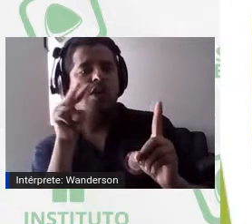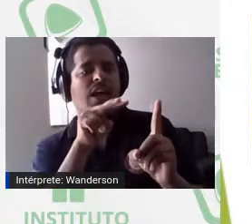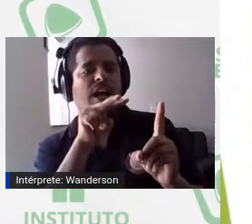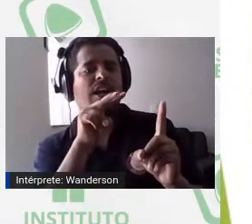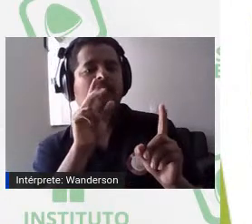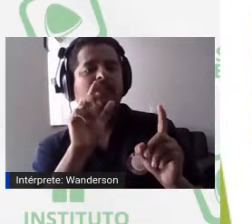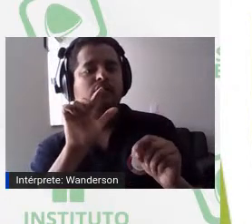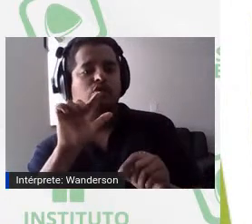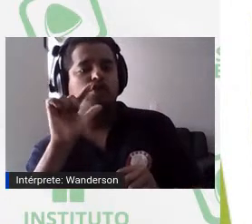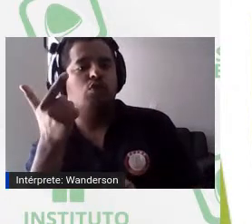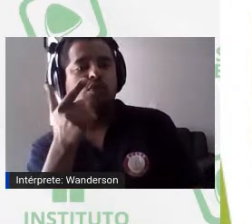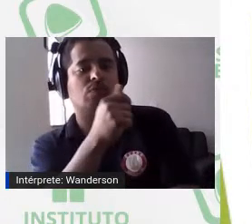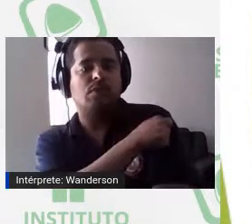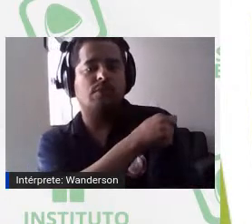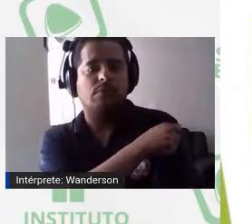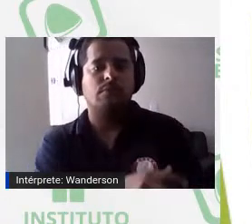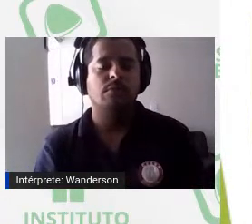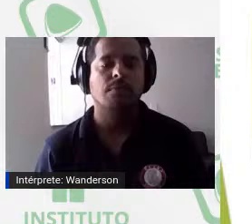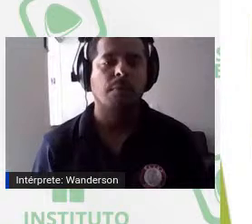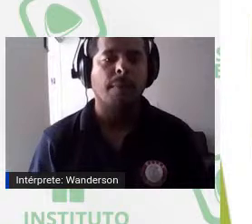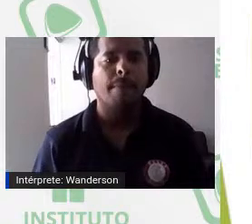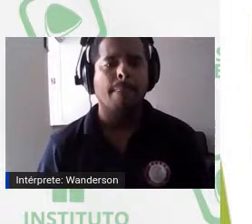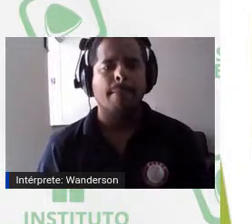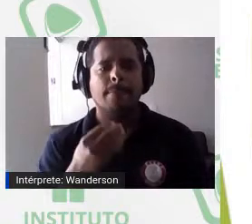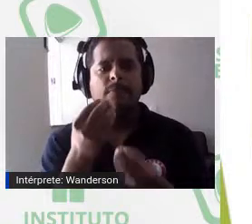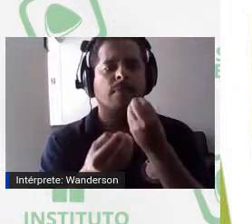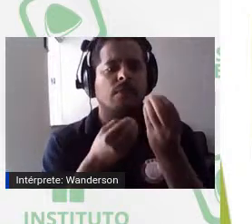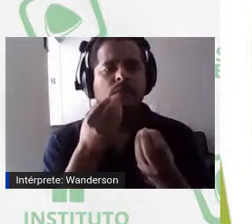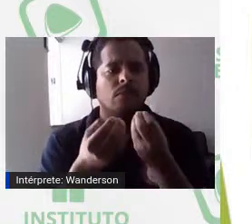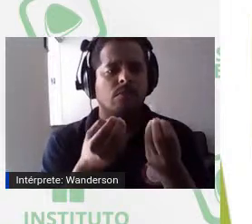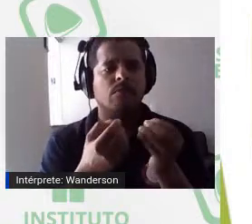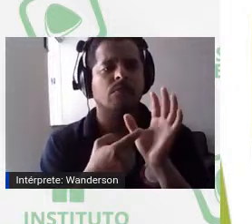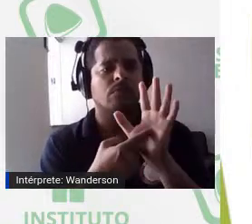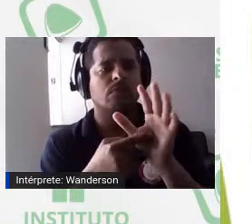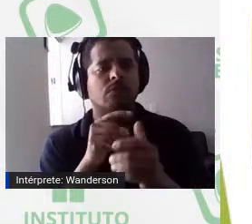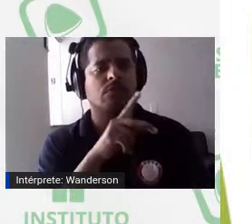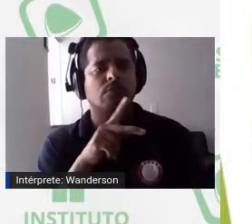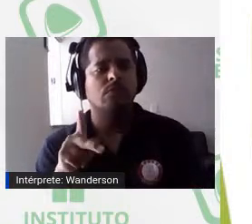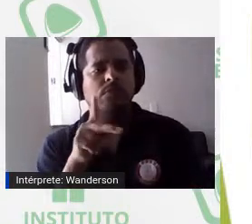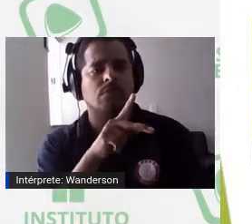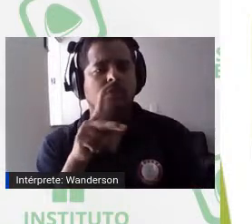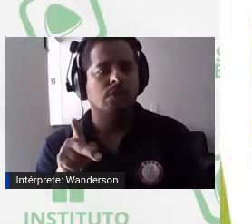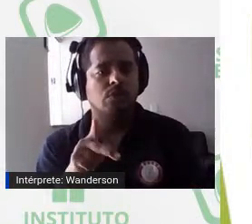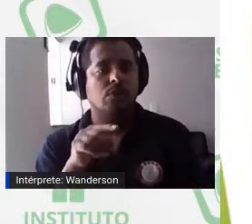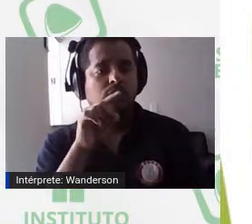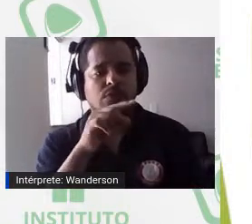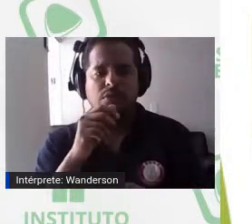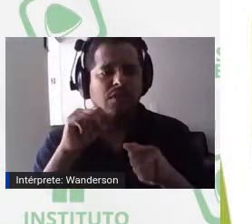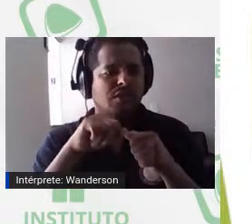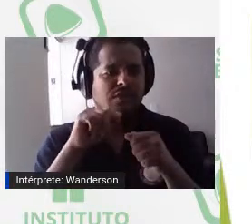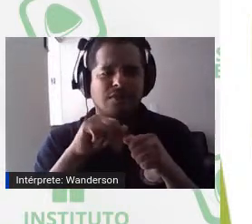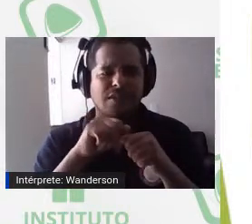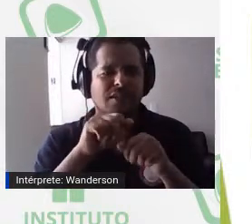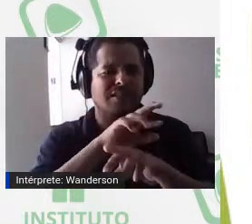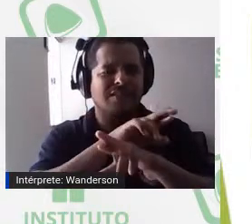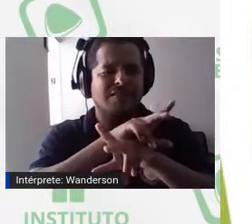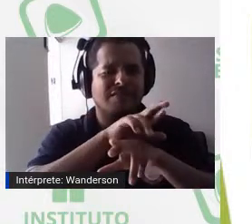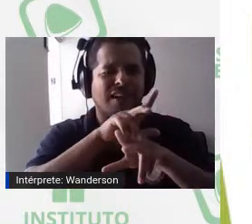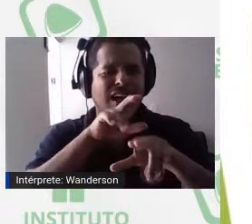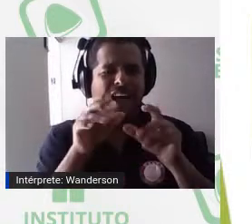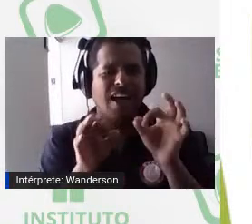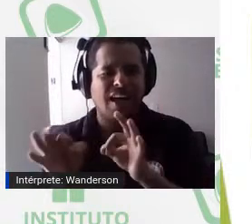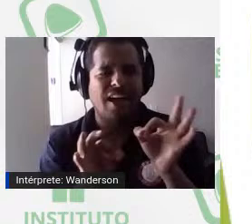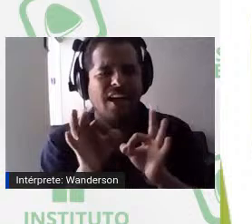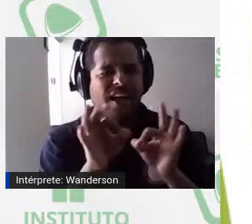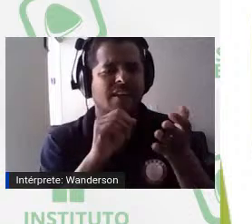turma. Como nos foi proposto pelo professor Cássio, elaboramos diversas atividades que